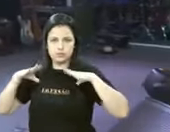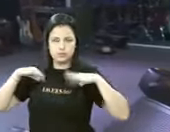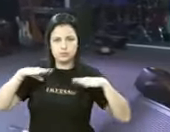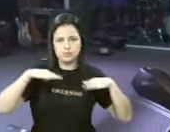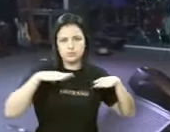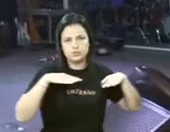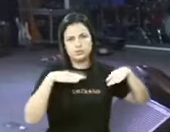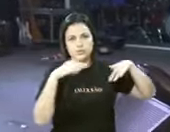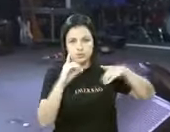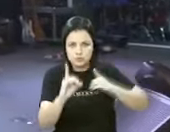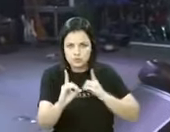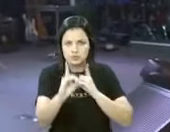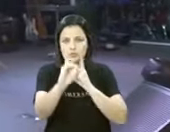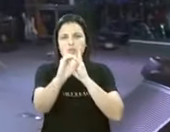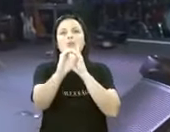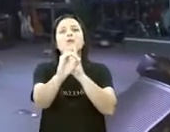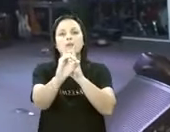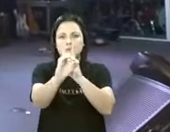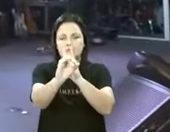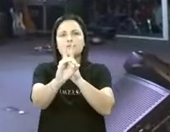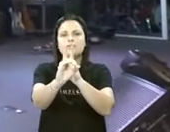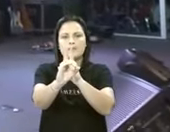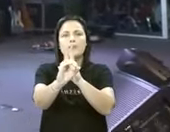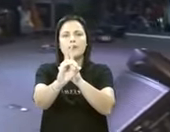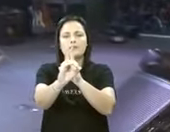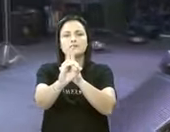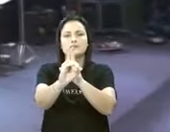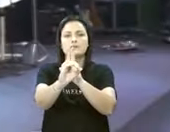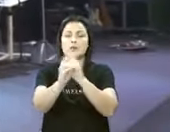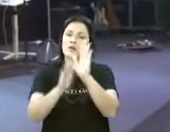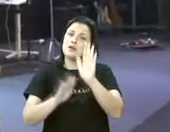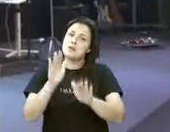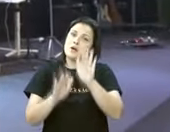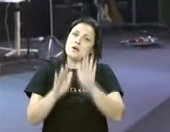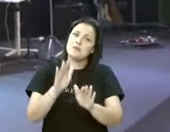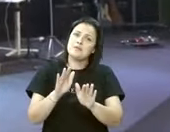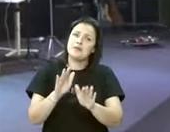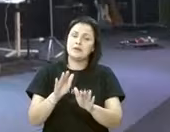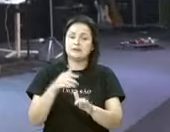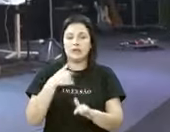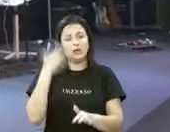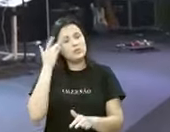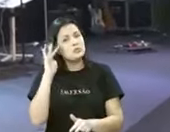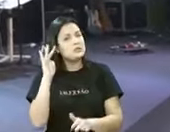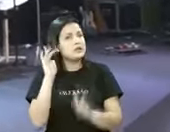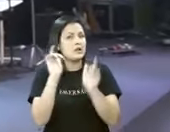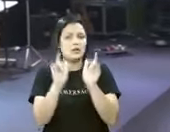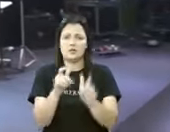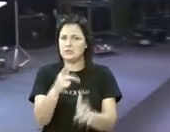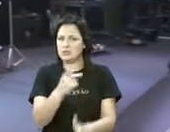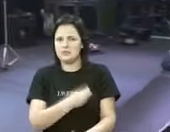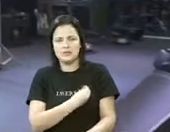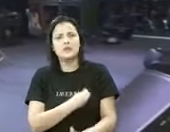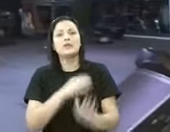Talvez a área da tua vida não é a mesma da minha, mas Deus coloca o endereço certo, e